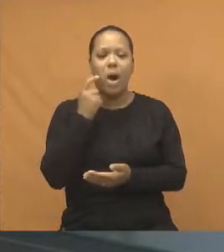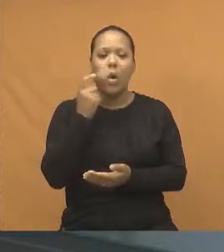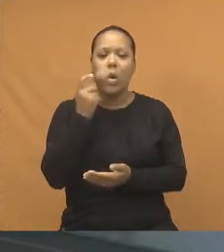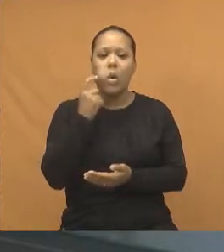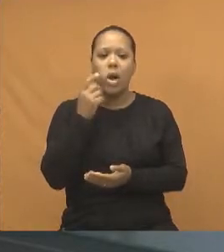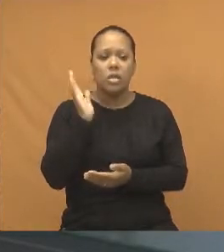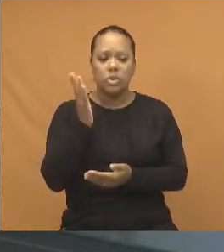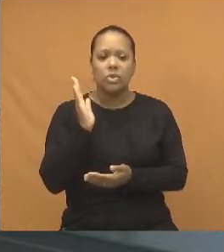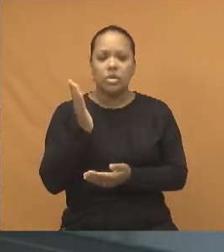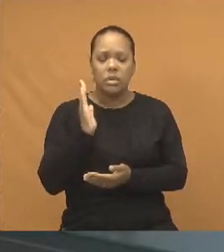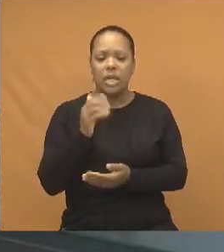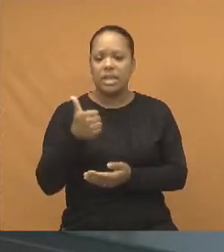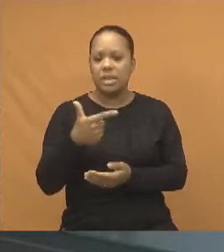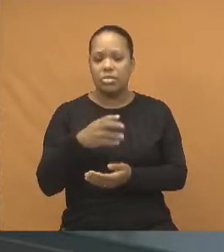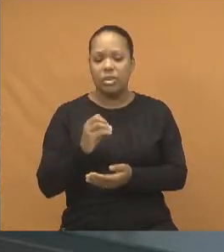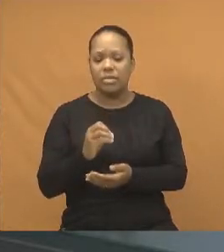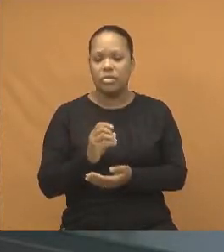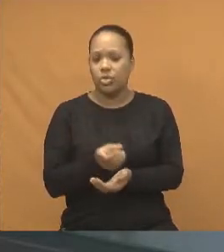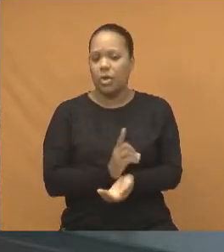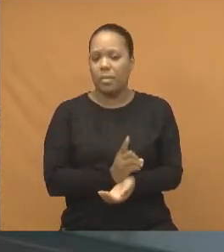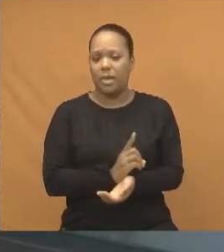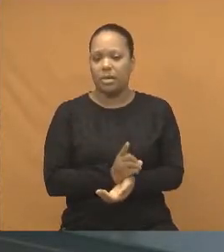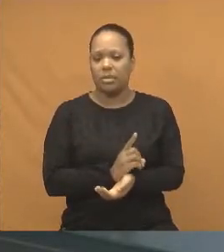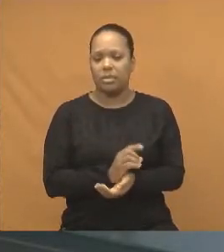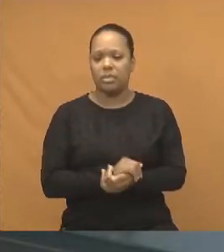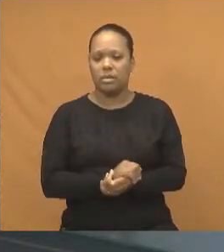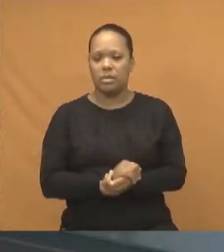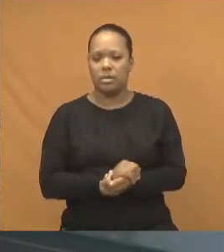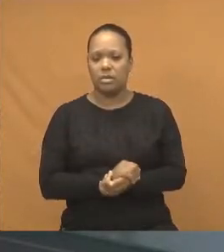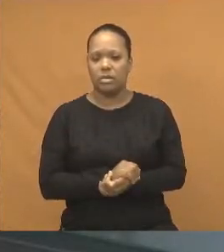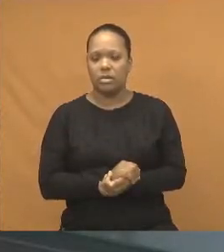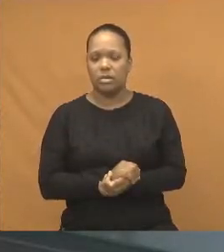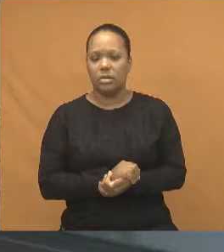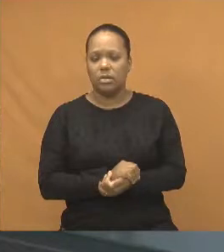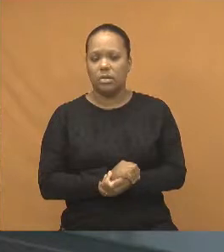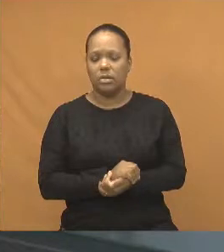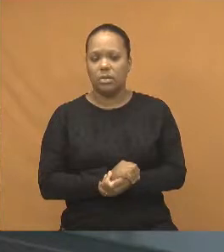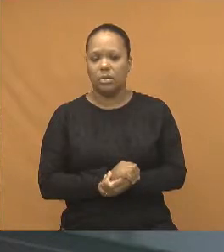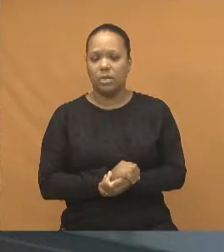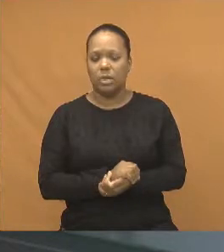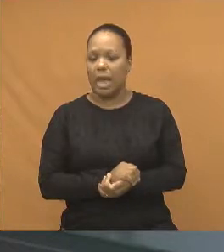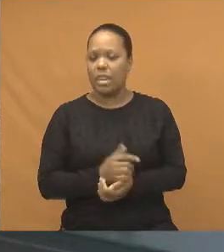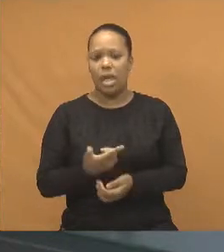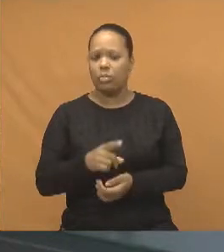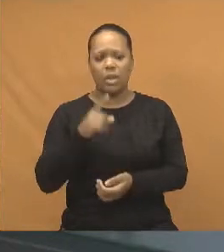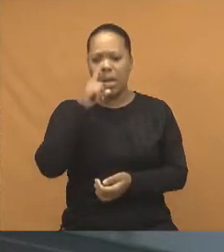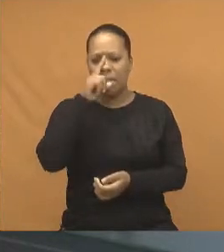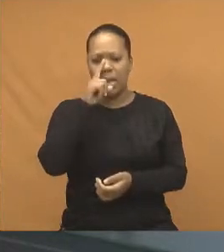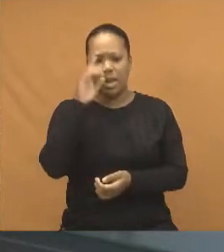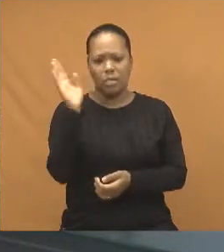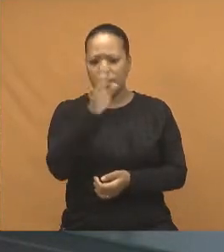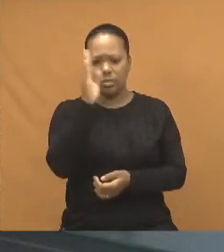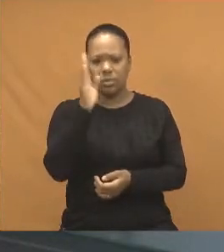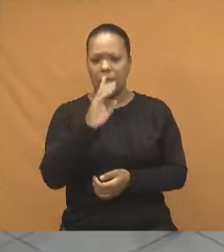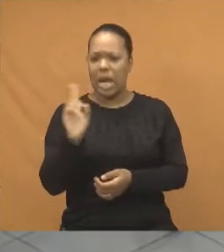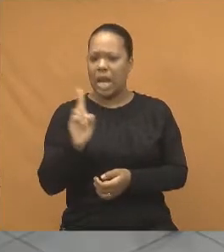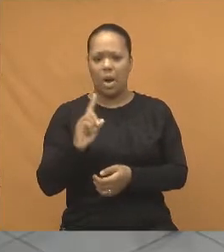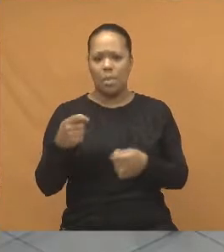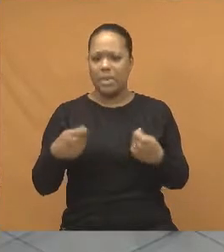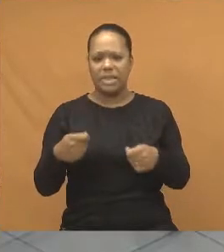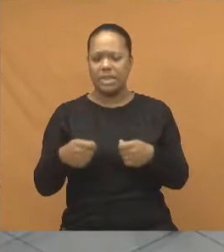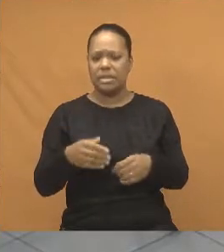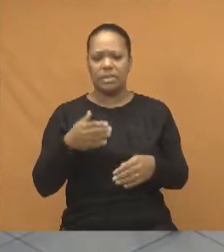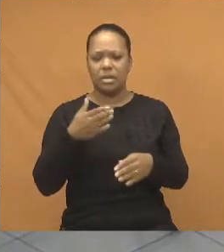120. Vamos supor um diabético. Esse é um diagnóstico de diabetes. Ele não tem risco de hipoglicemia. Então você acha que ele não tem que ter